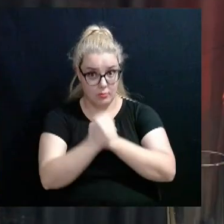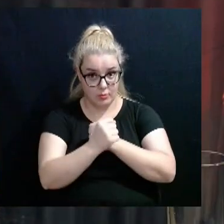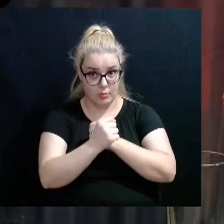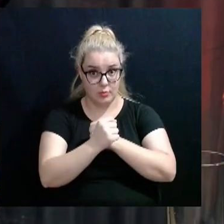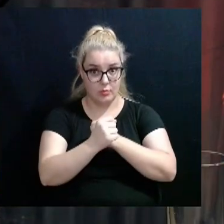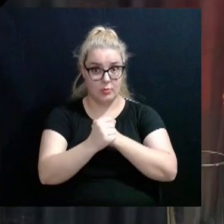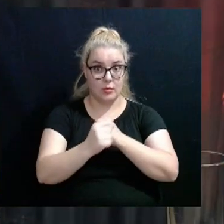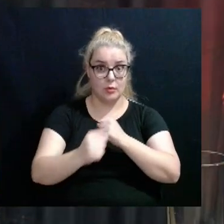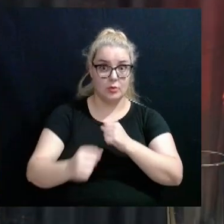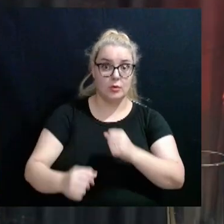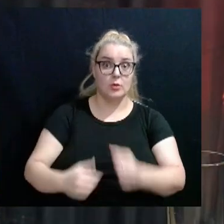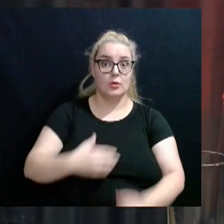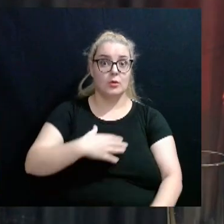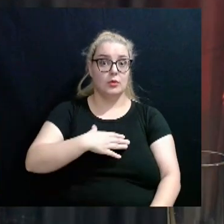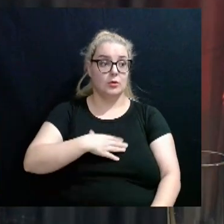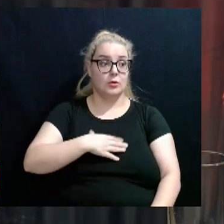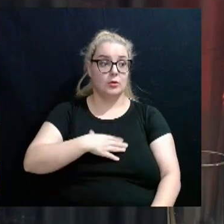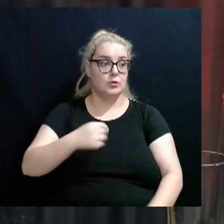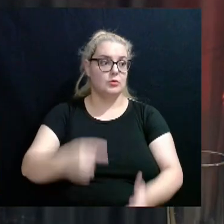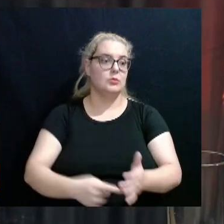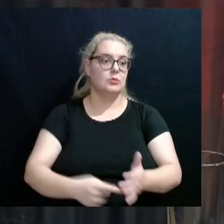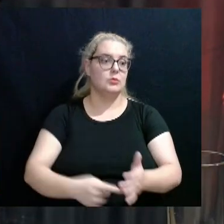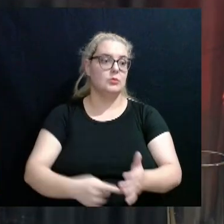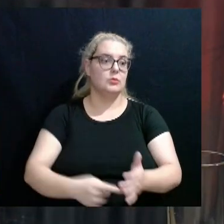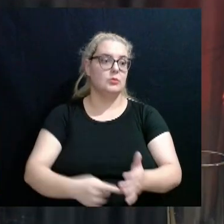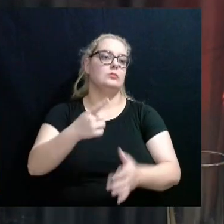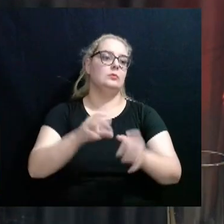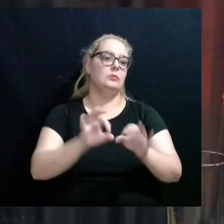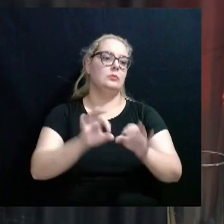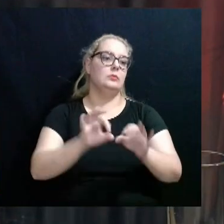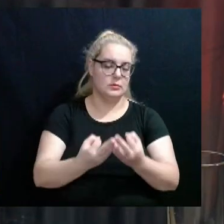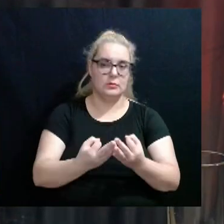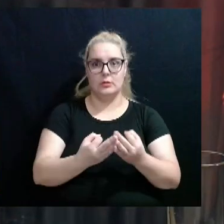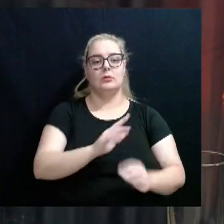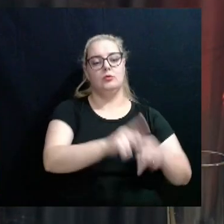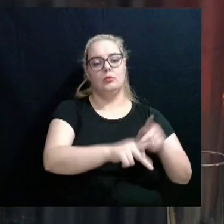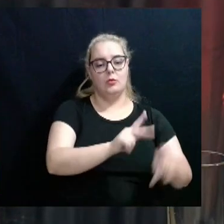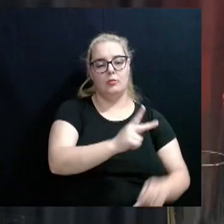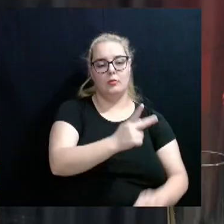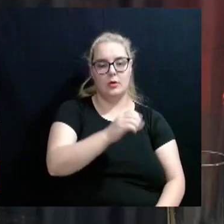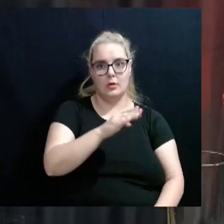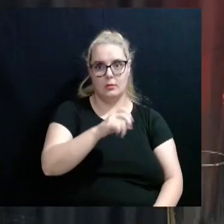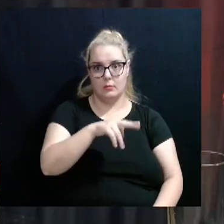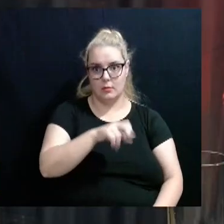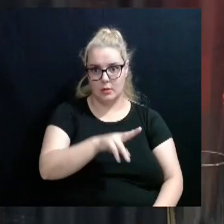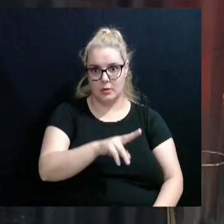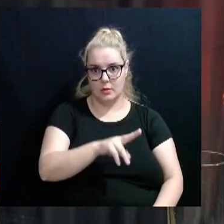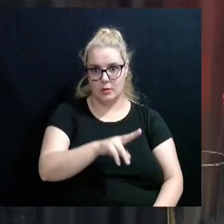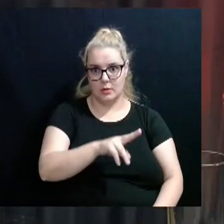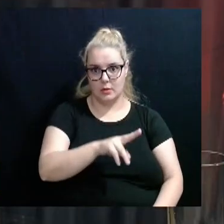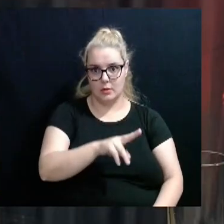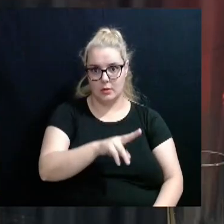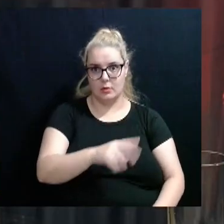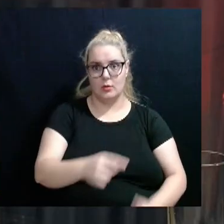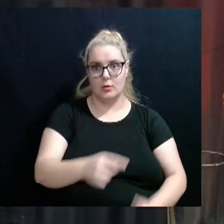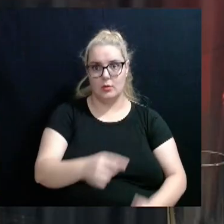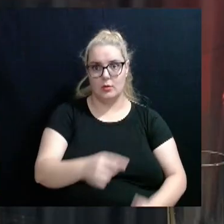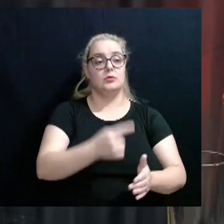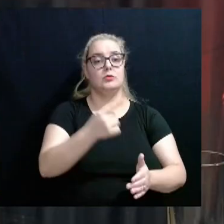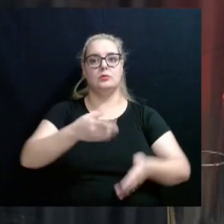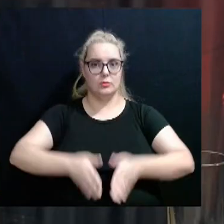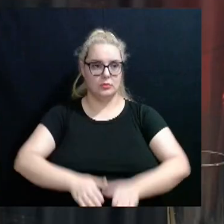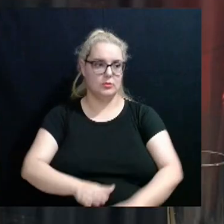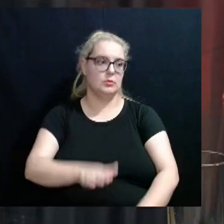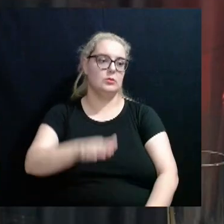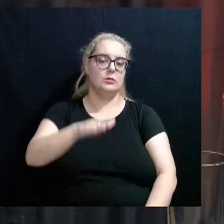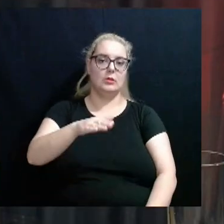primogênitos dos hebreus. Então, Uhum. os primogênitos, ou seja, os primeiros criados, os primeiros filhos,